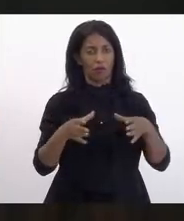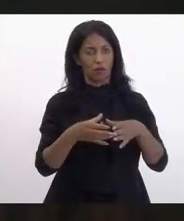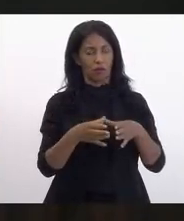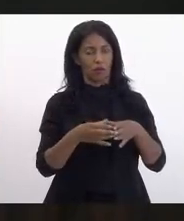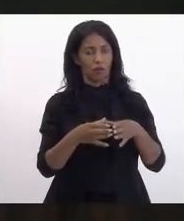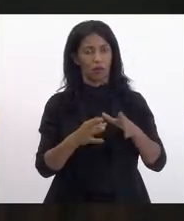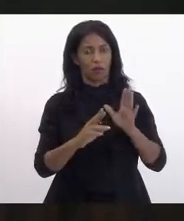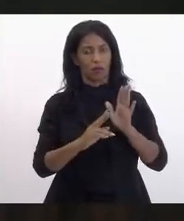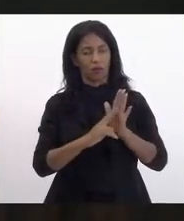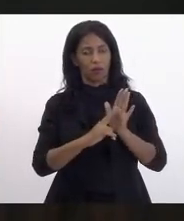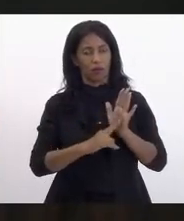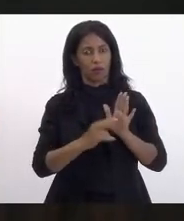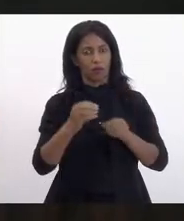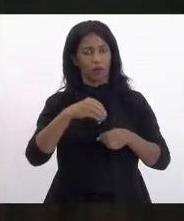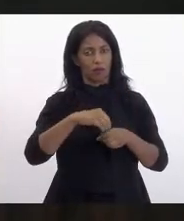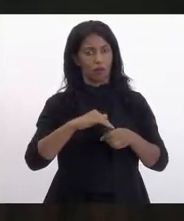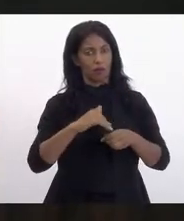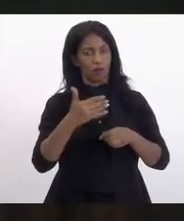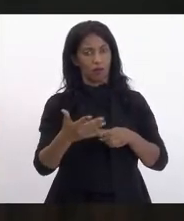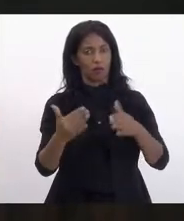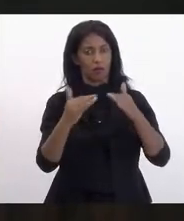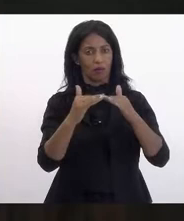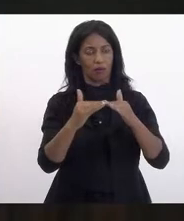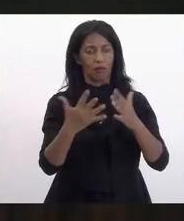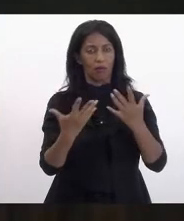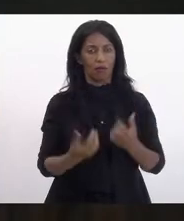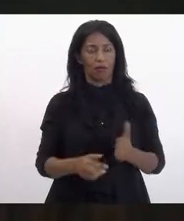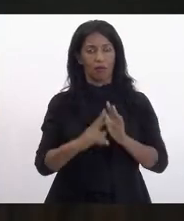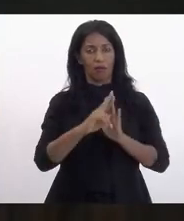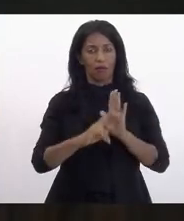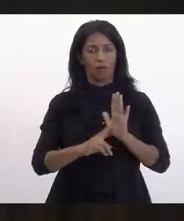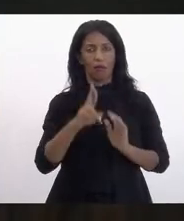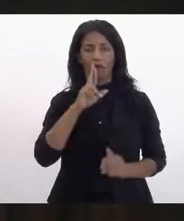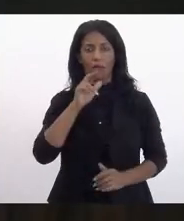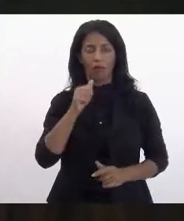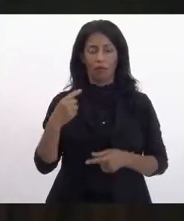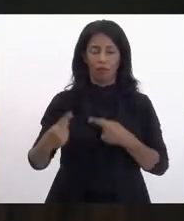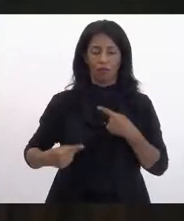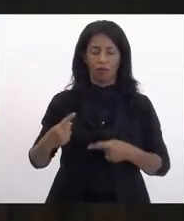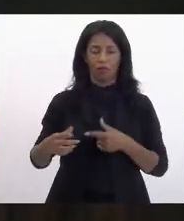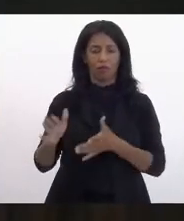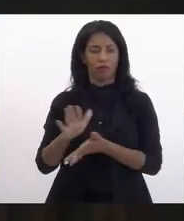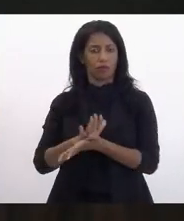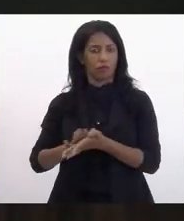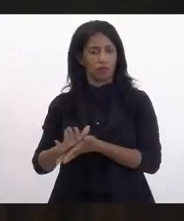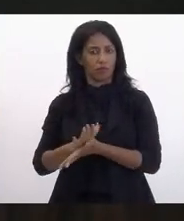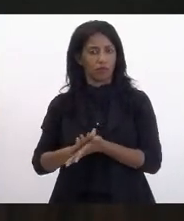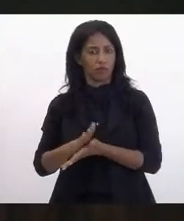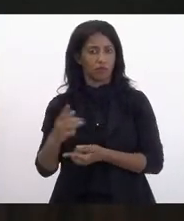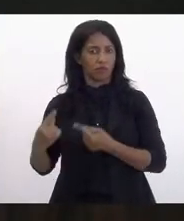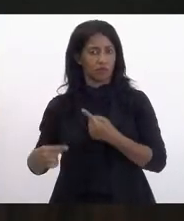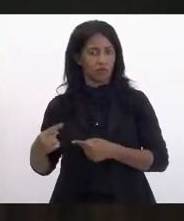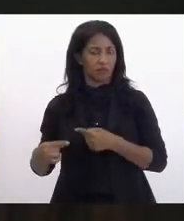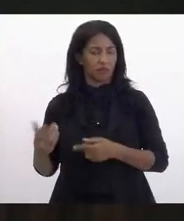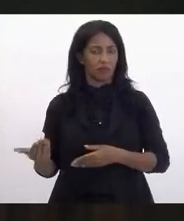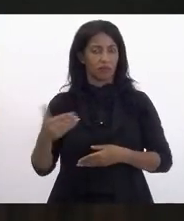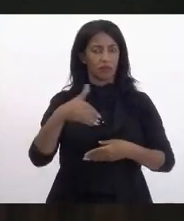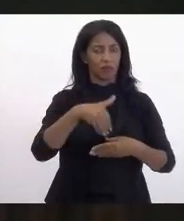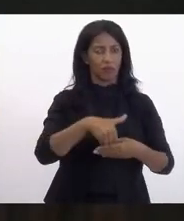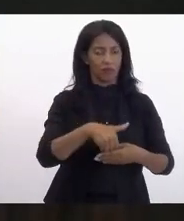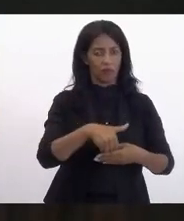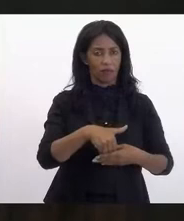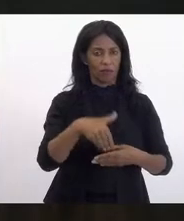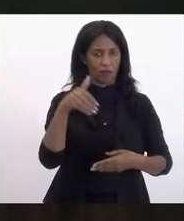de Normas Internas e Proposições Externas, favorável. Relator, deputado Rodrigo Amorim. Em discussão, não havendo o que querer discutir,